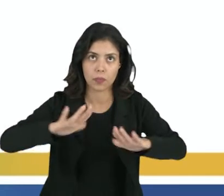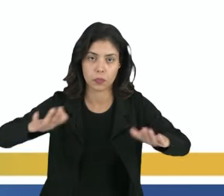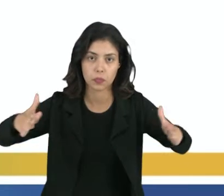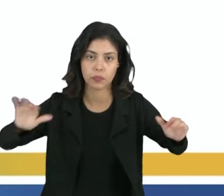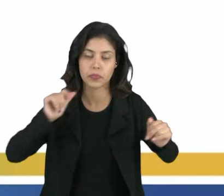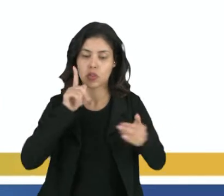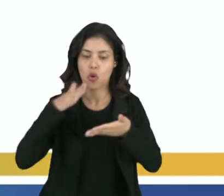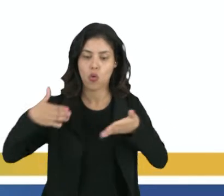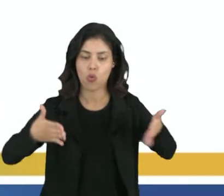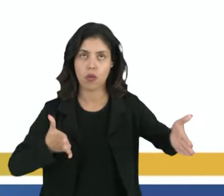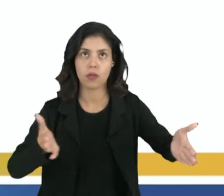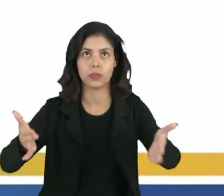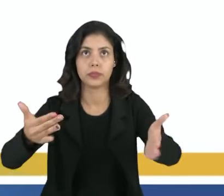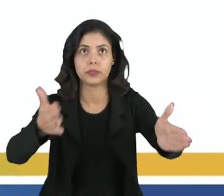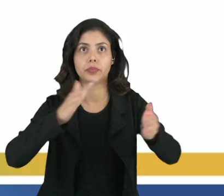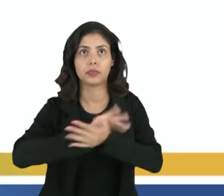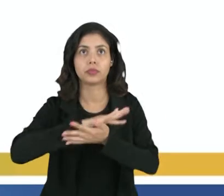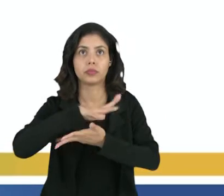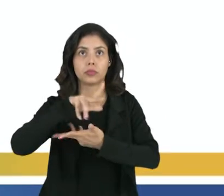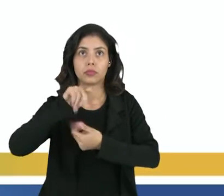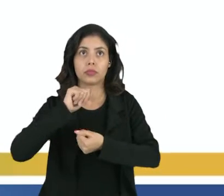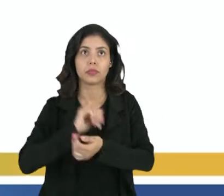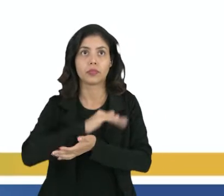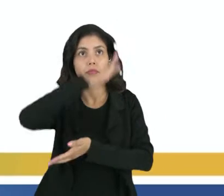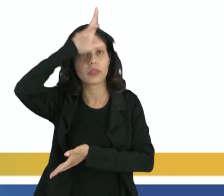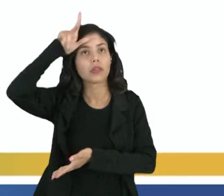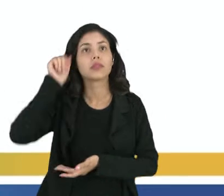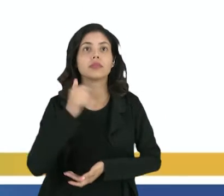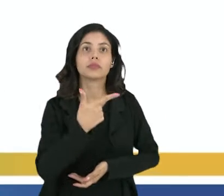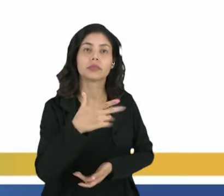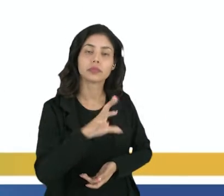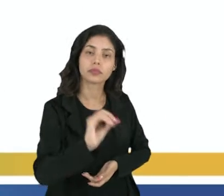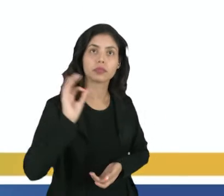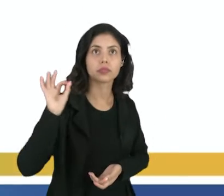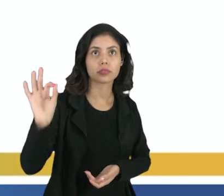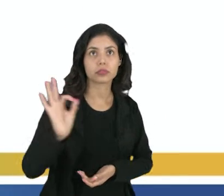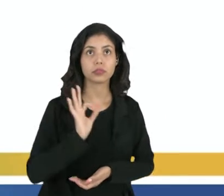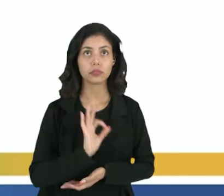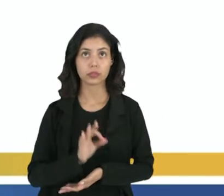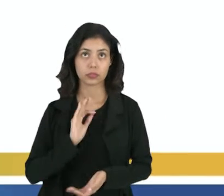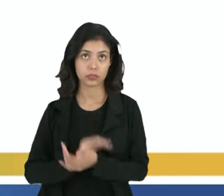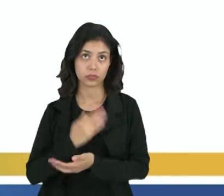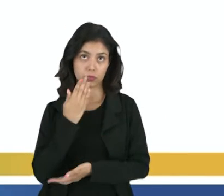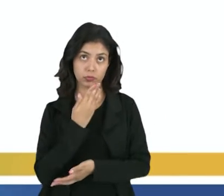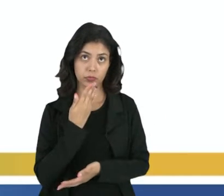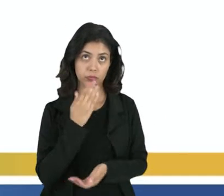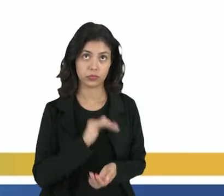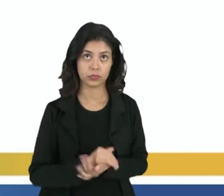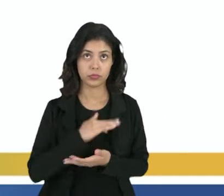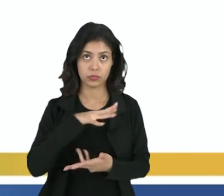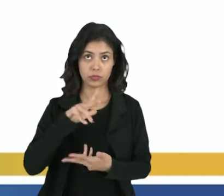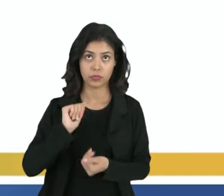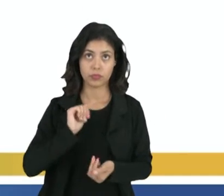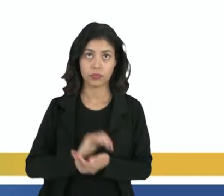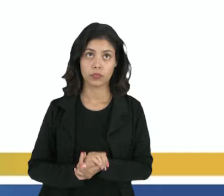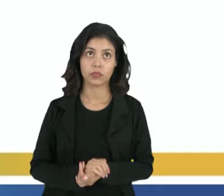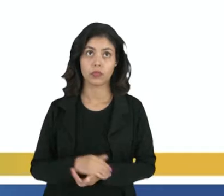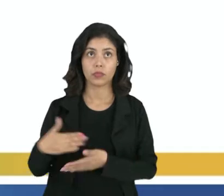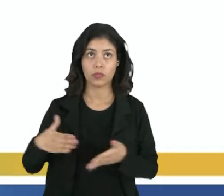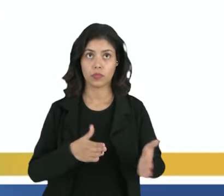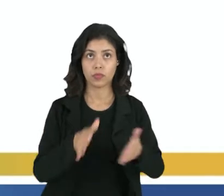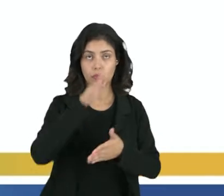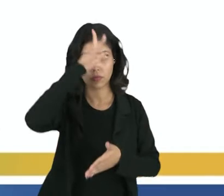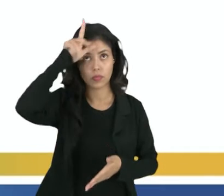bacia hidrográfica do mundo, a Bacia Amazônica, que detém 20% da água doce do planeta. O